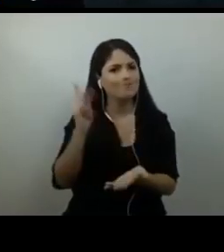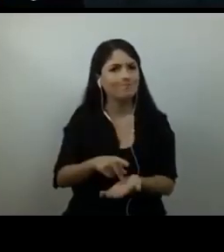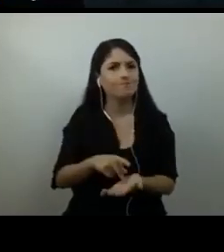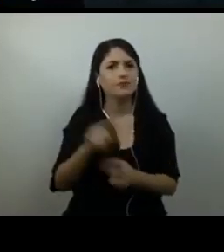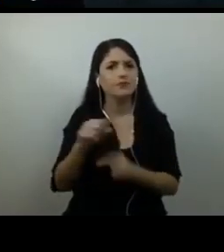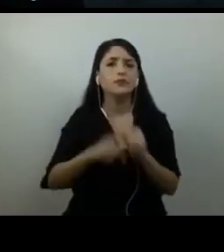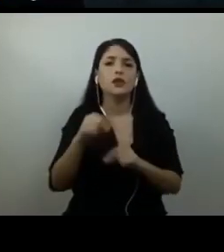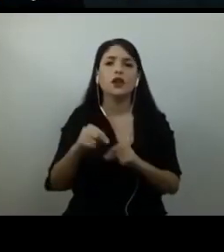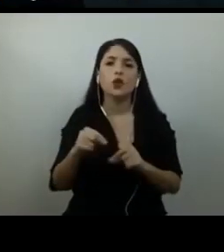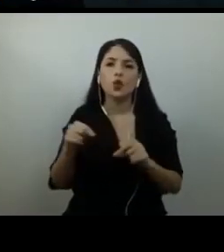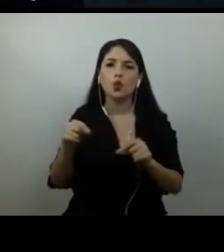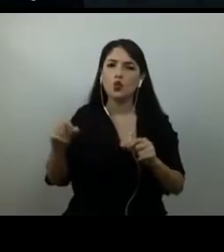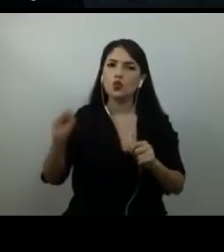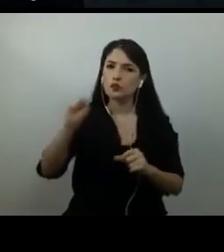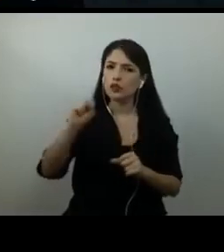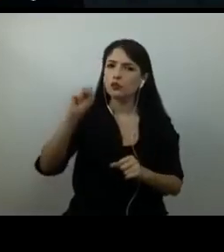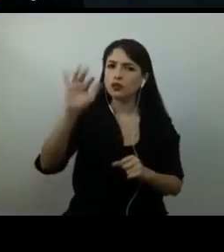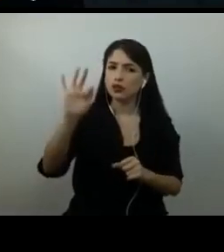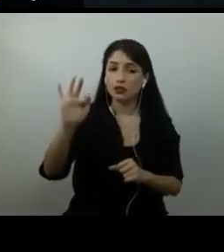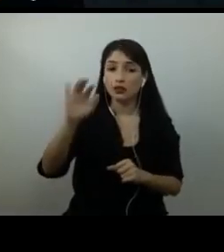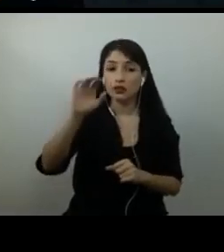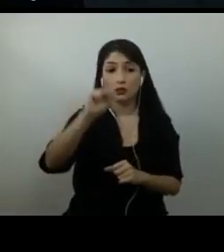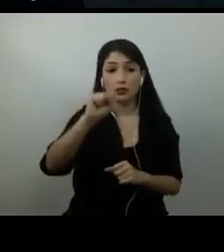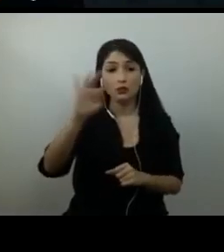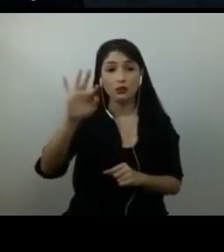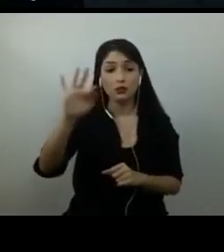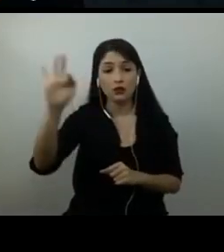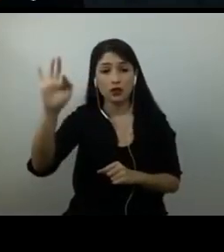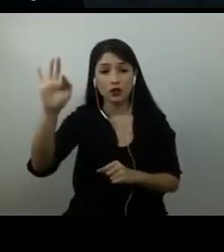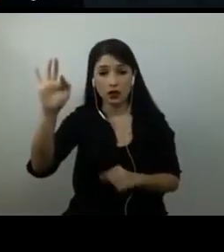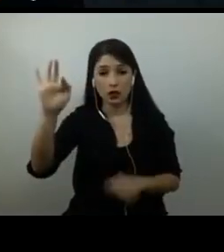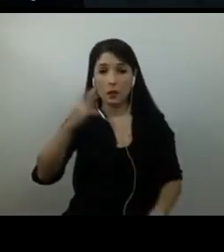contramajoritário que tem, né? Inclusive agora, pela notícia que eu recebi, nós temos dois